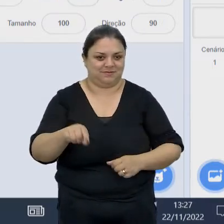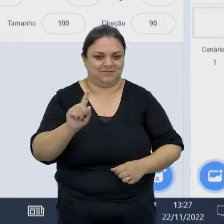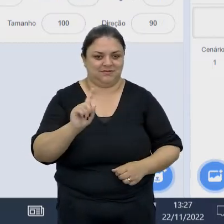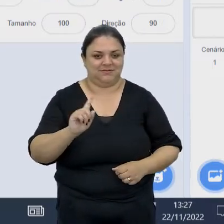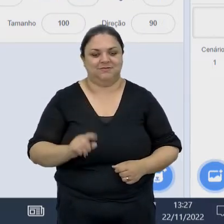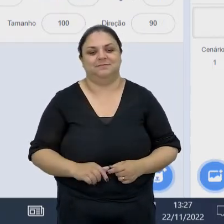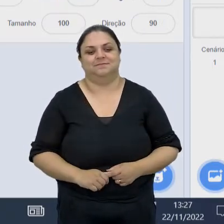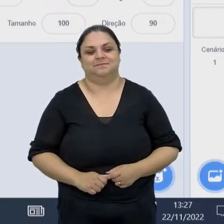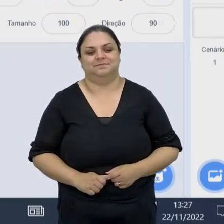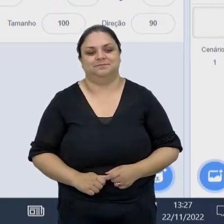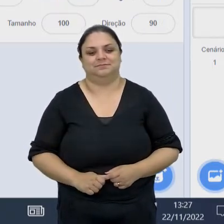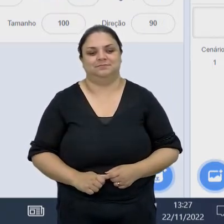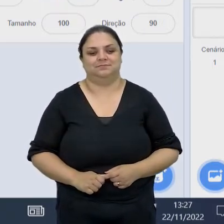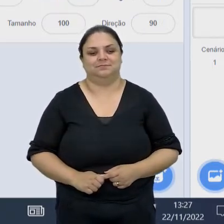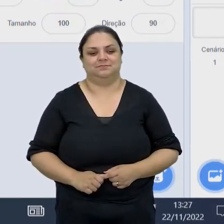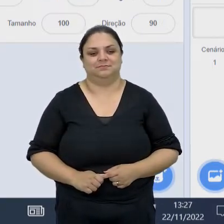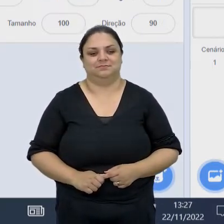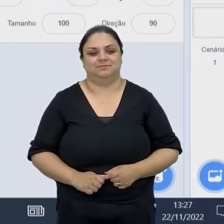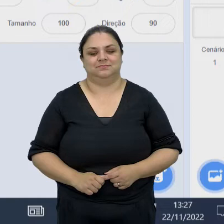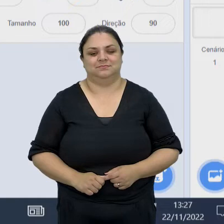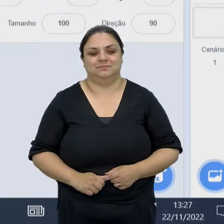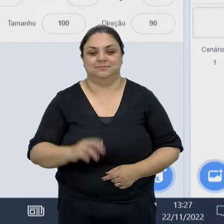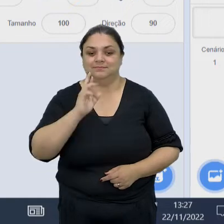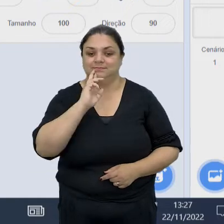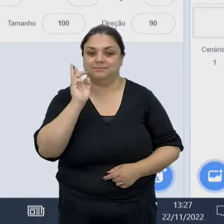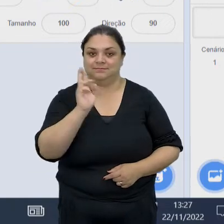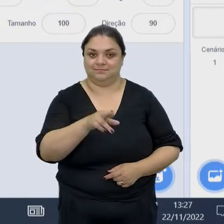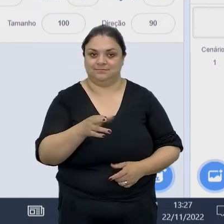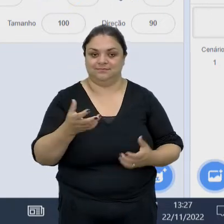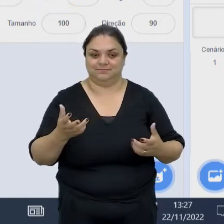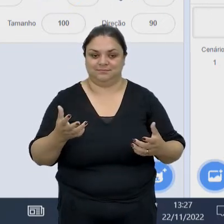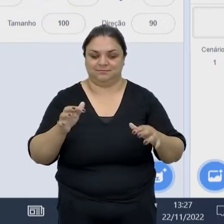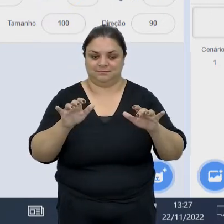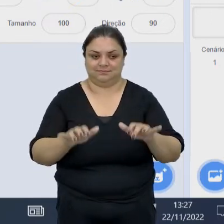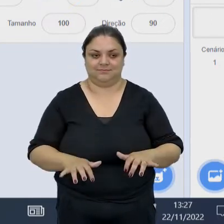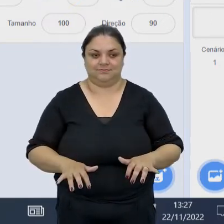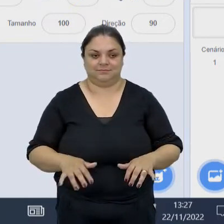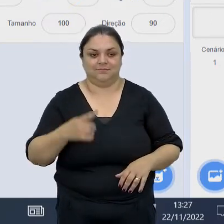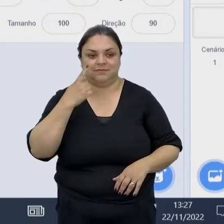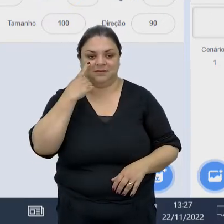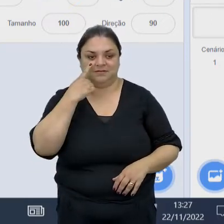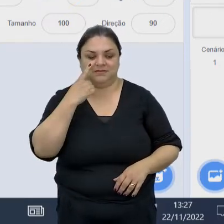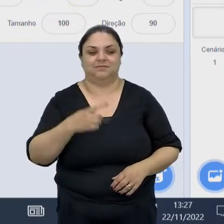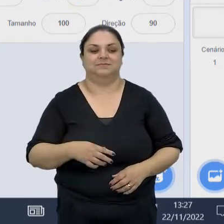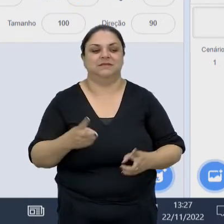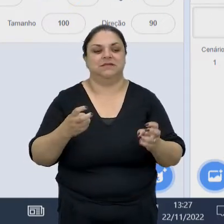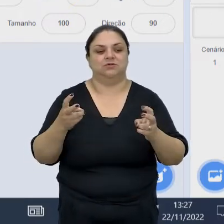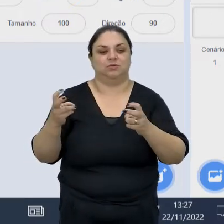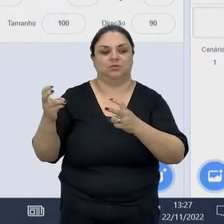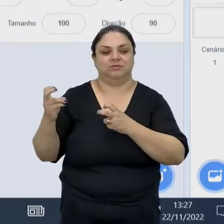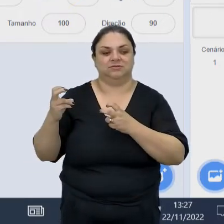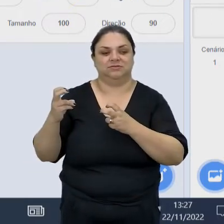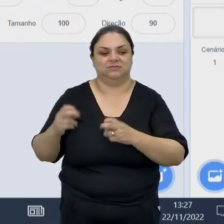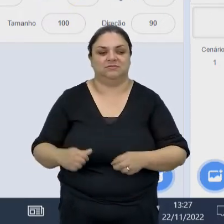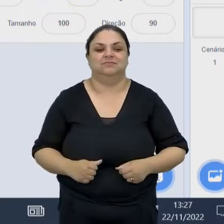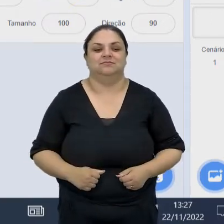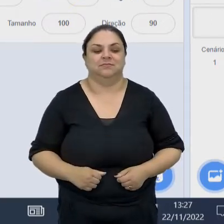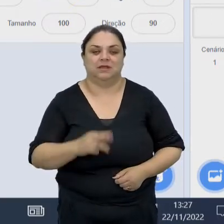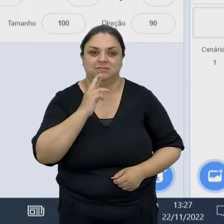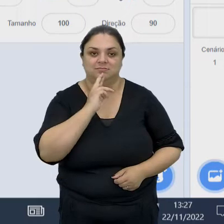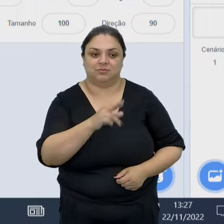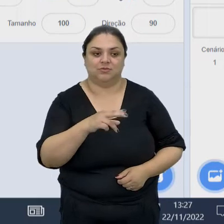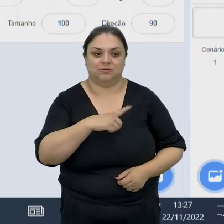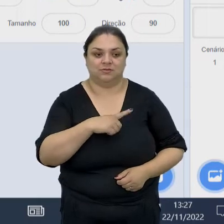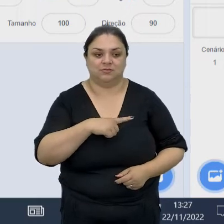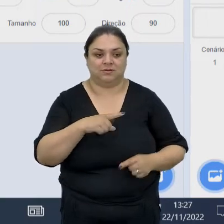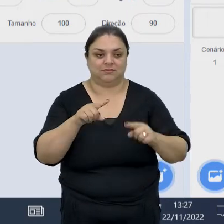no maçã, eu vou querer colocar a resposta. Então, eu vou dentro de sensores e procura aqui, ó, resposta, porque eu fiz uma pergunta, tem um